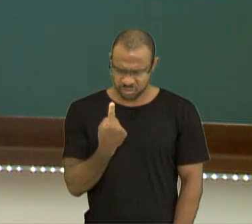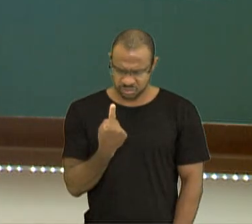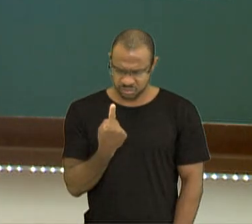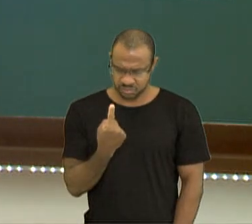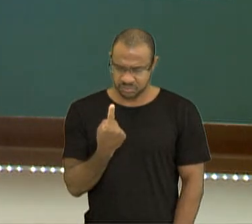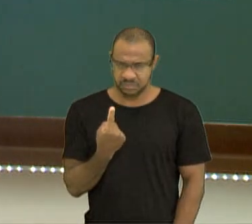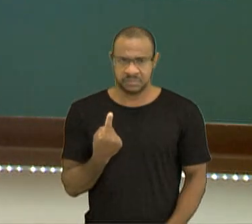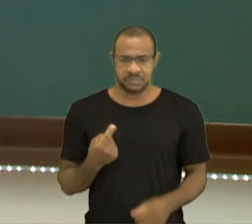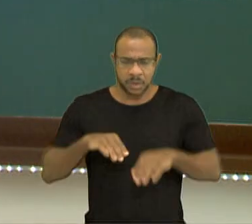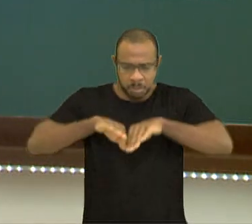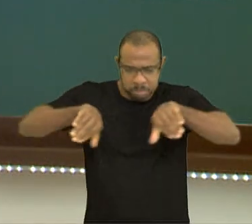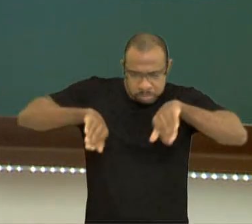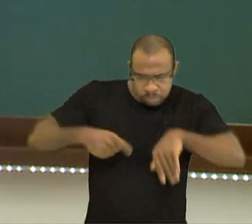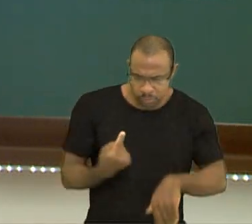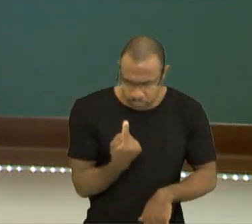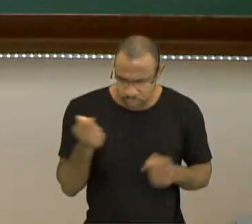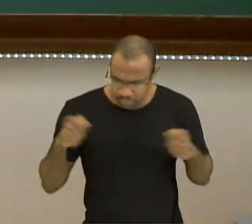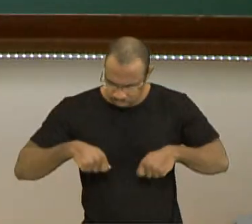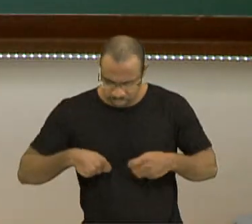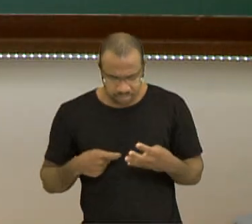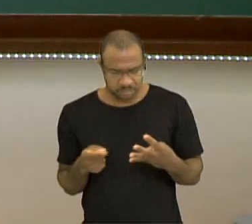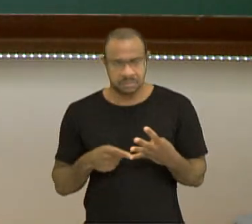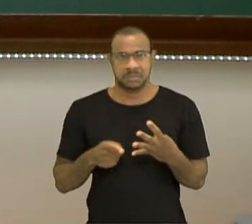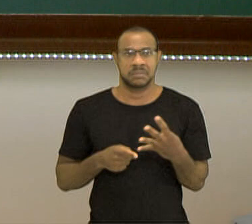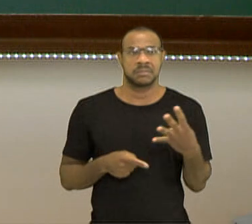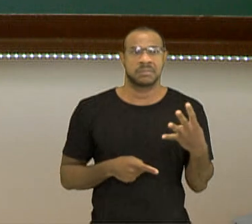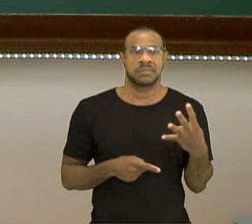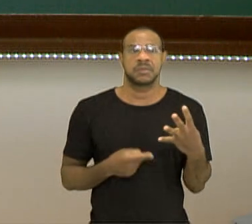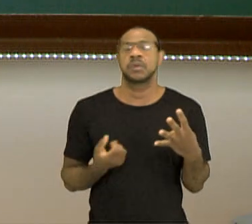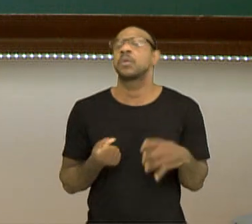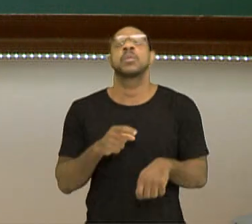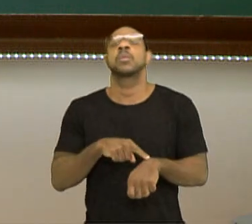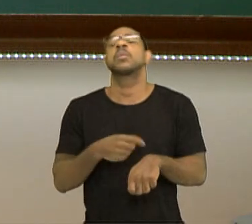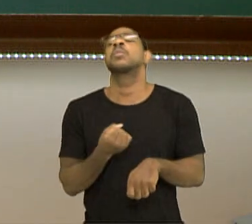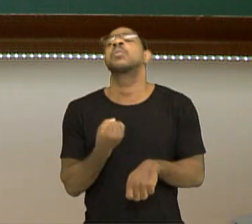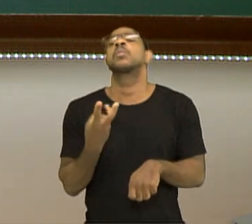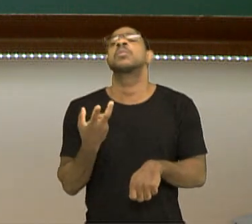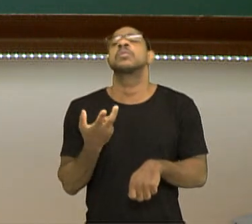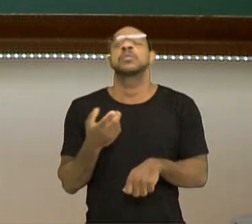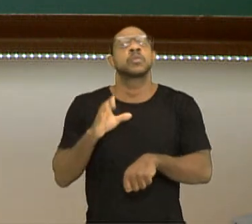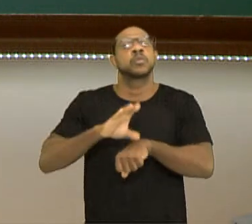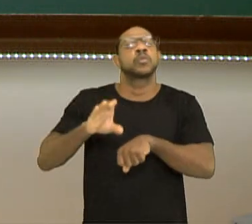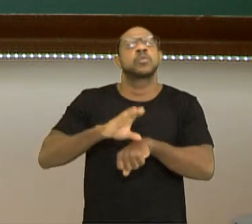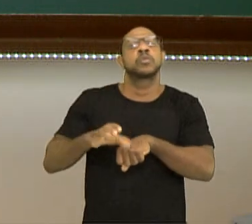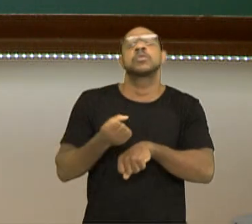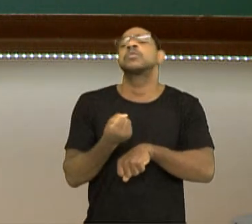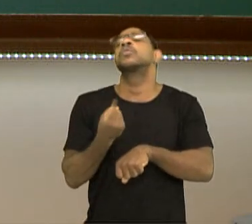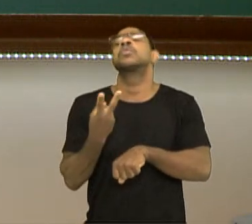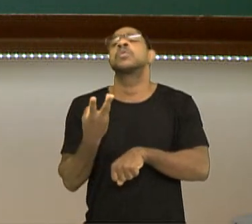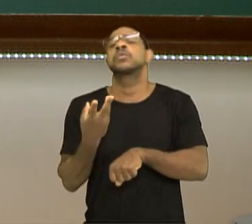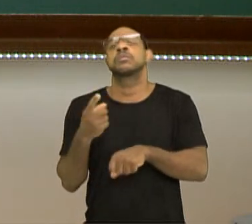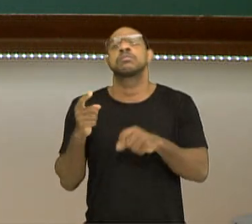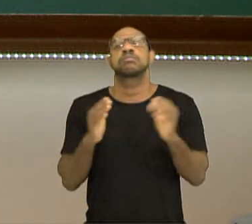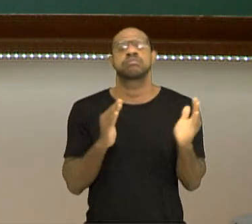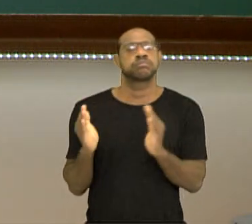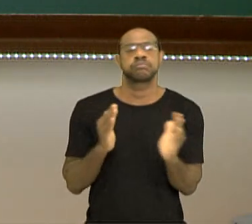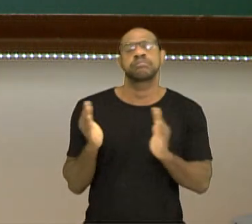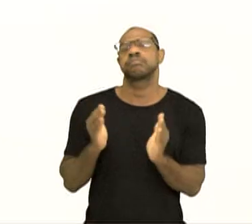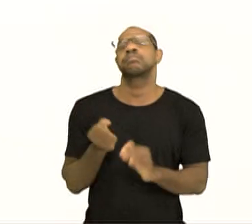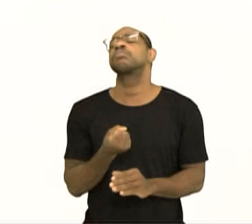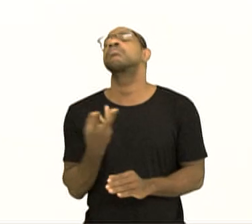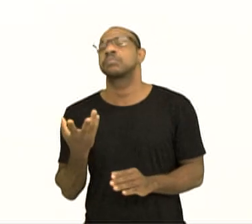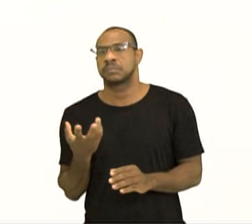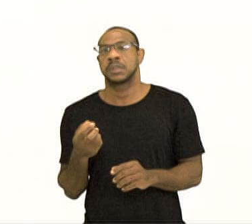4. How long does a course take? Quanto tempo dura o curso? Respondam aí em inglês. Já volto para